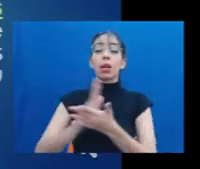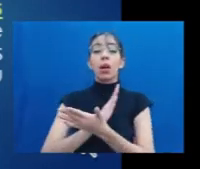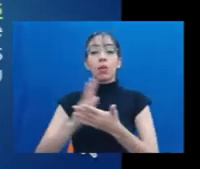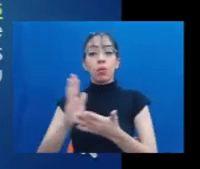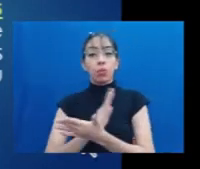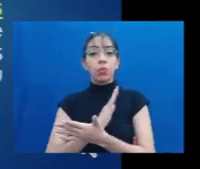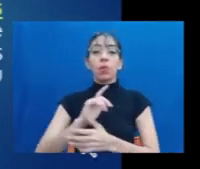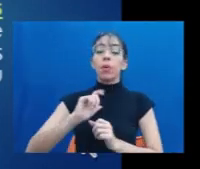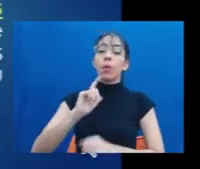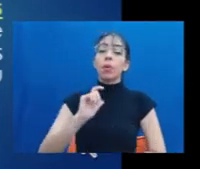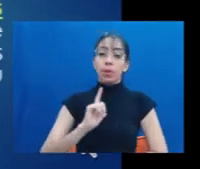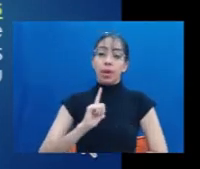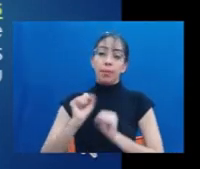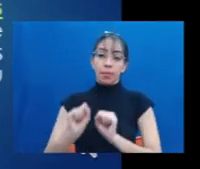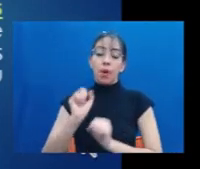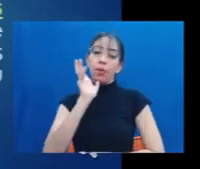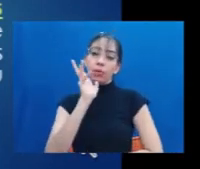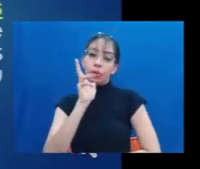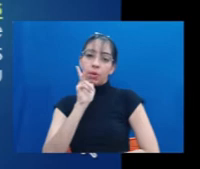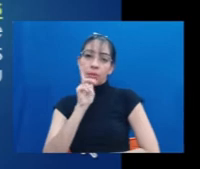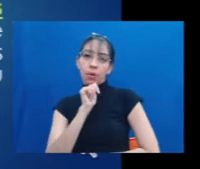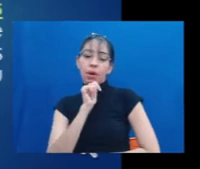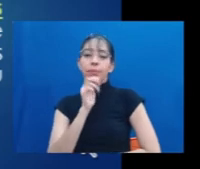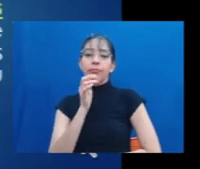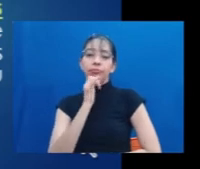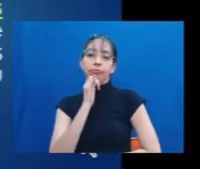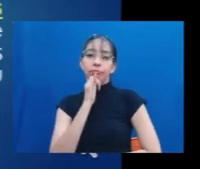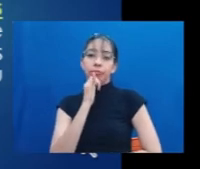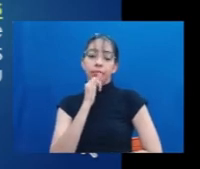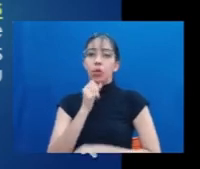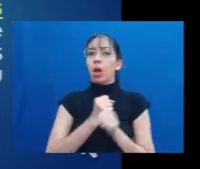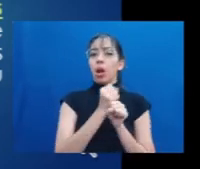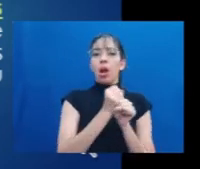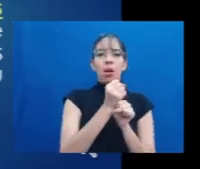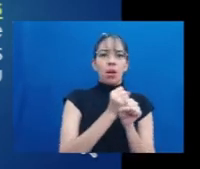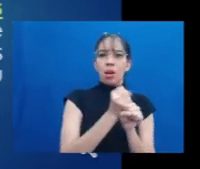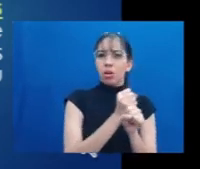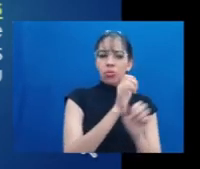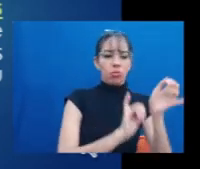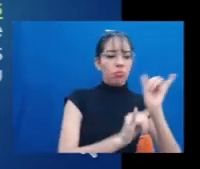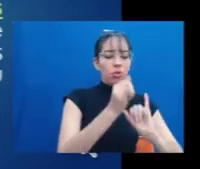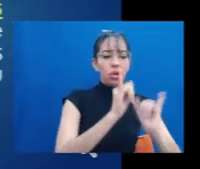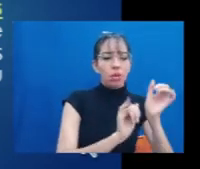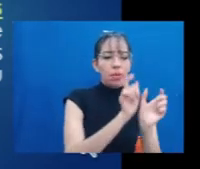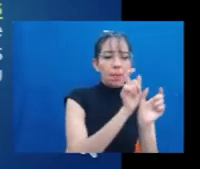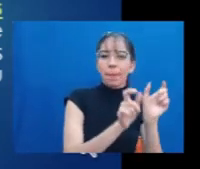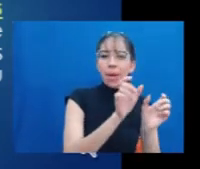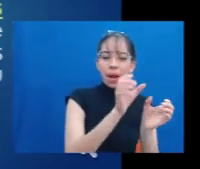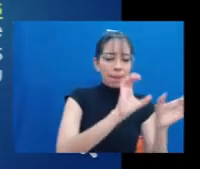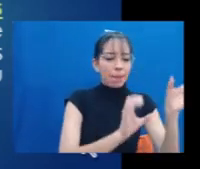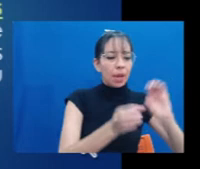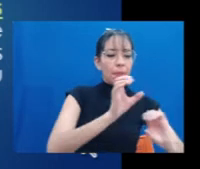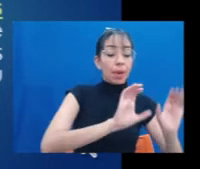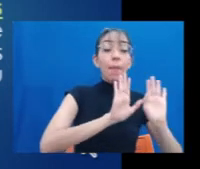malefício tem ação imediata. Por vezes, a pessoa manipula um produto durante muitos anos sem nenhum dano aparente e mais à